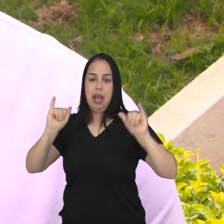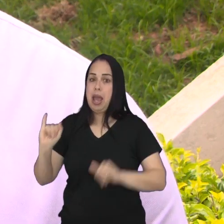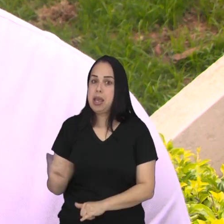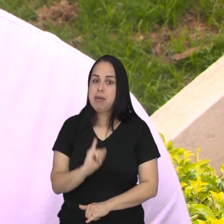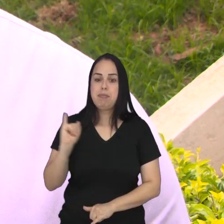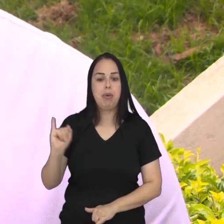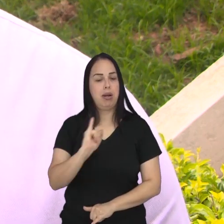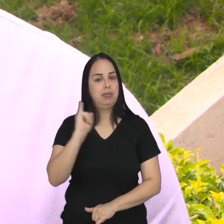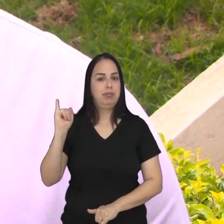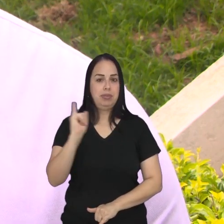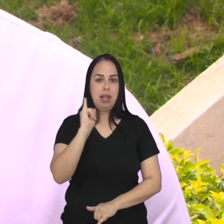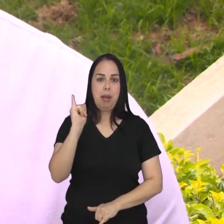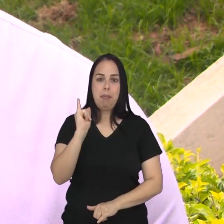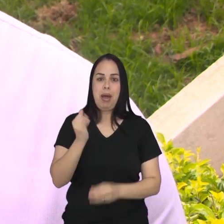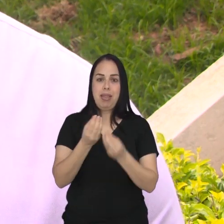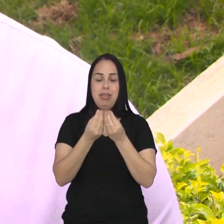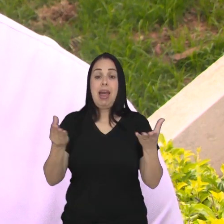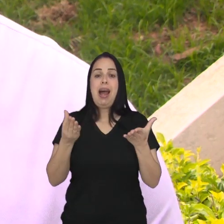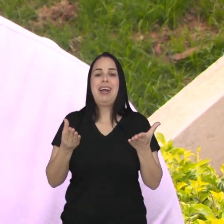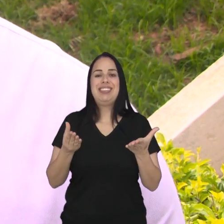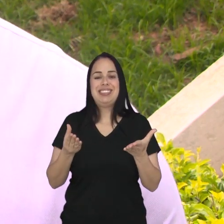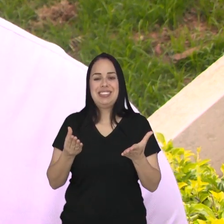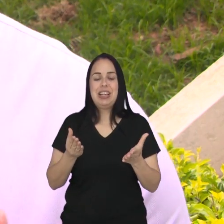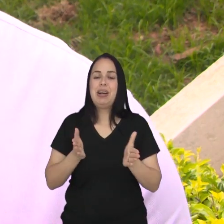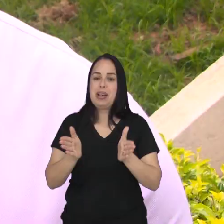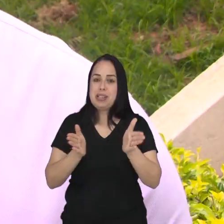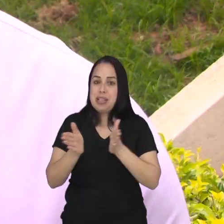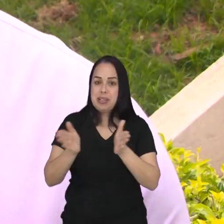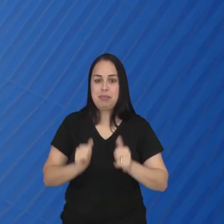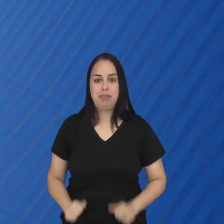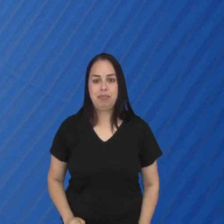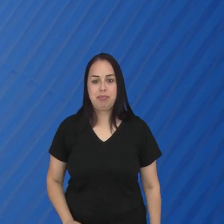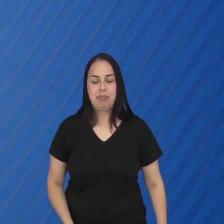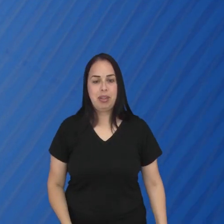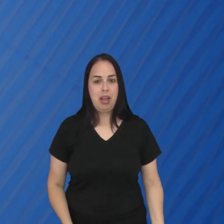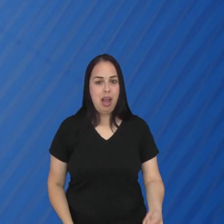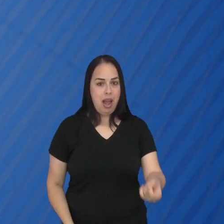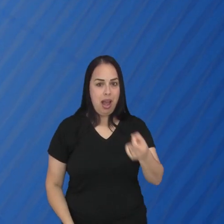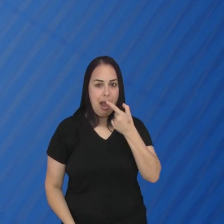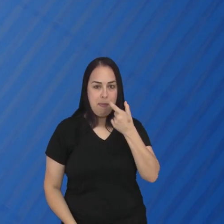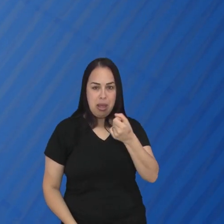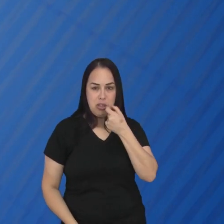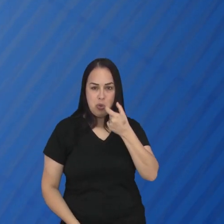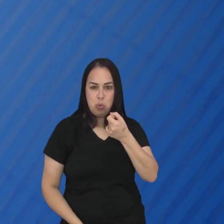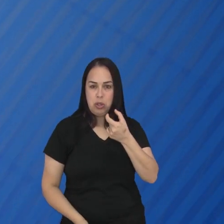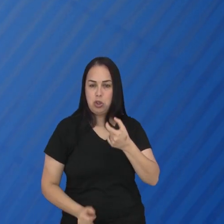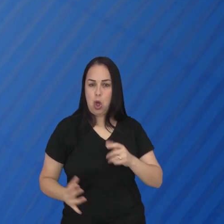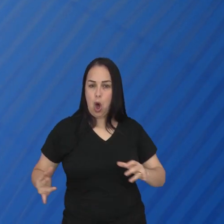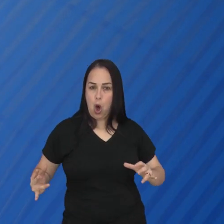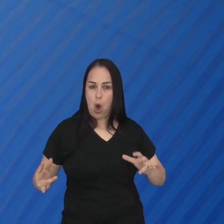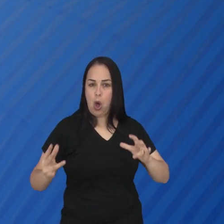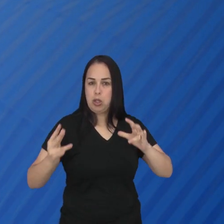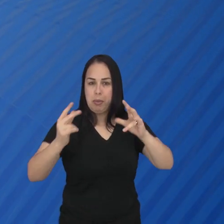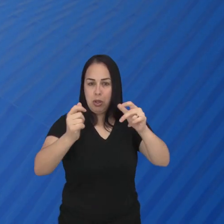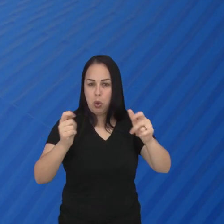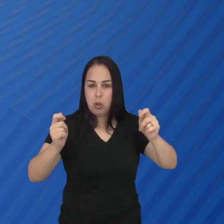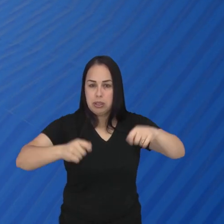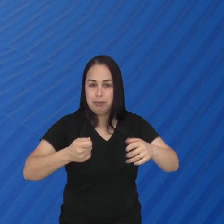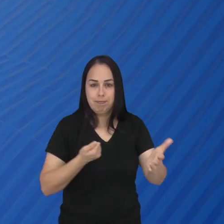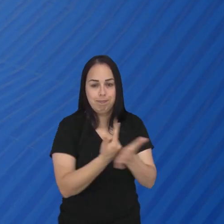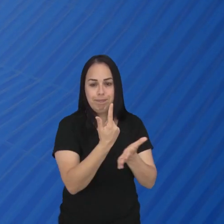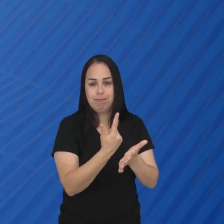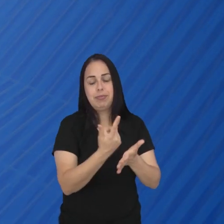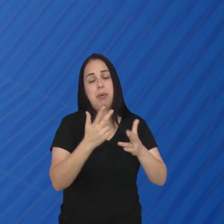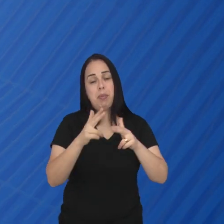do IDEC é uma campanha importantíssima para garantir o acesso. Remédio não é artigo de luxo. É com